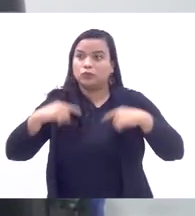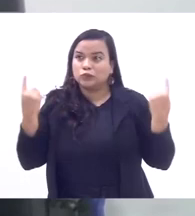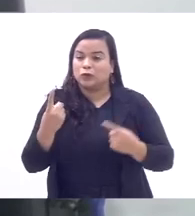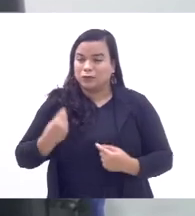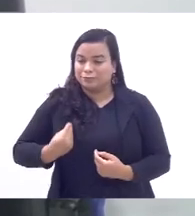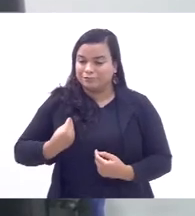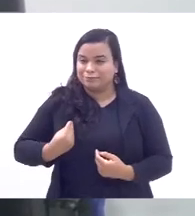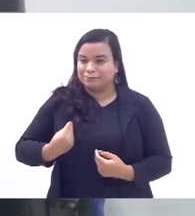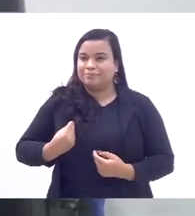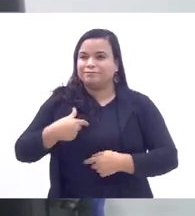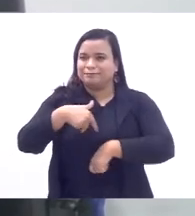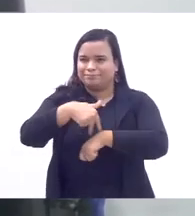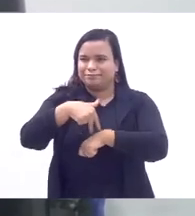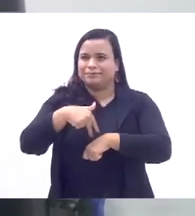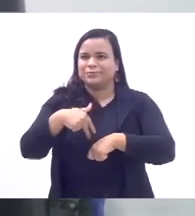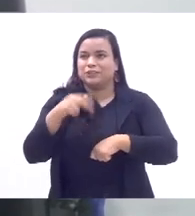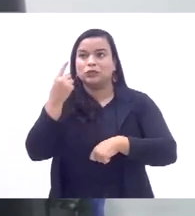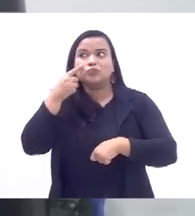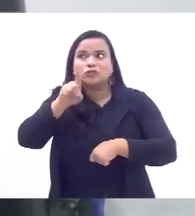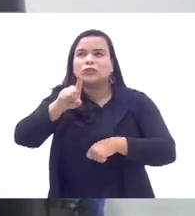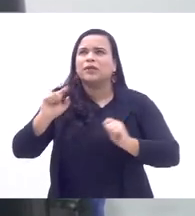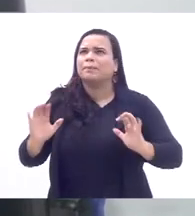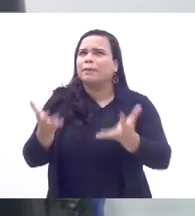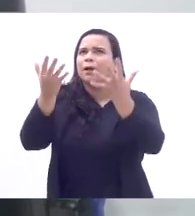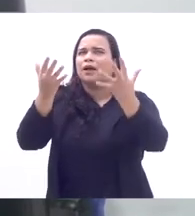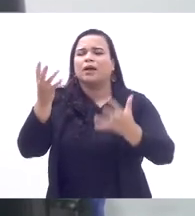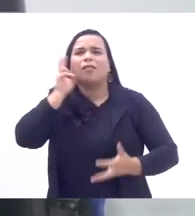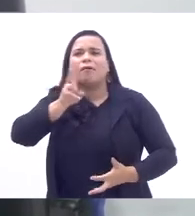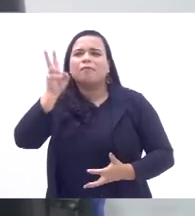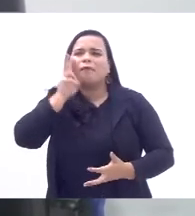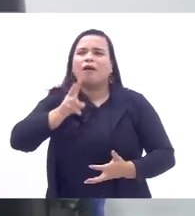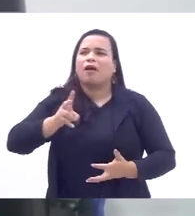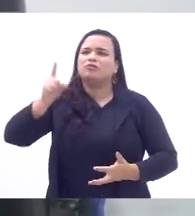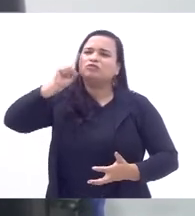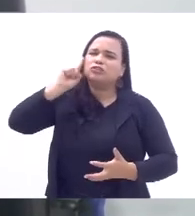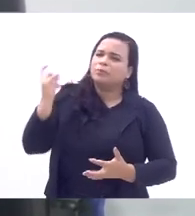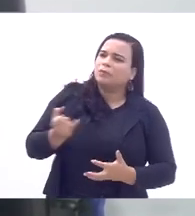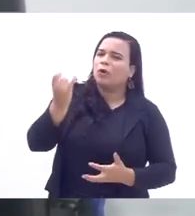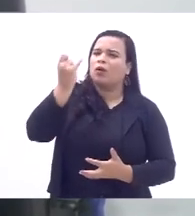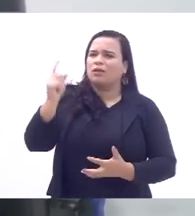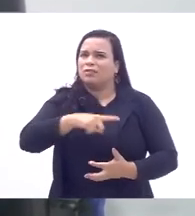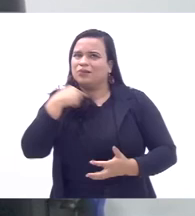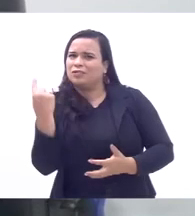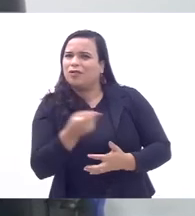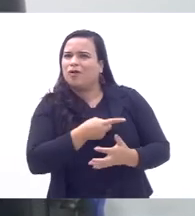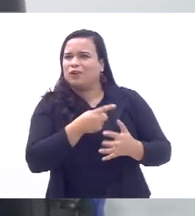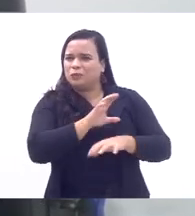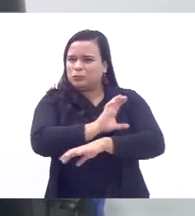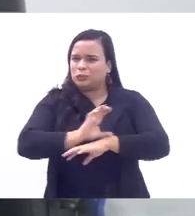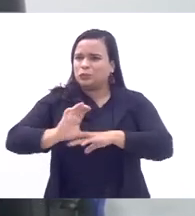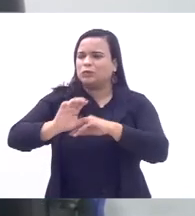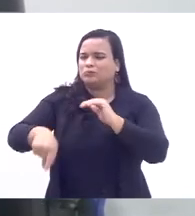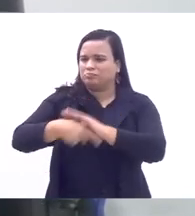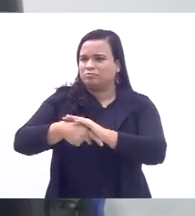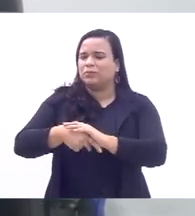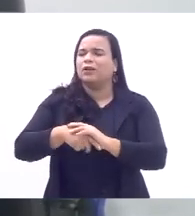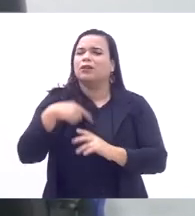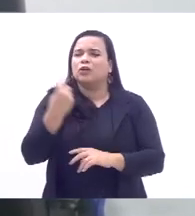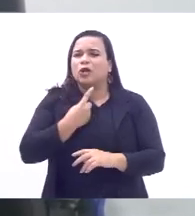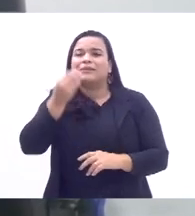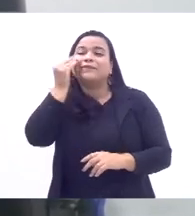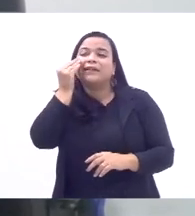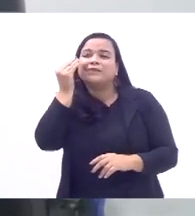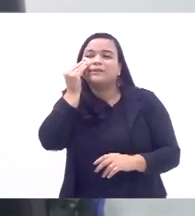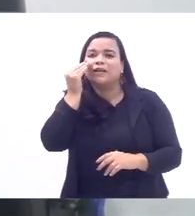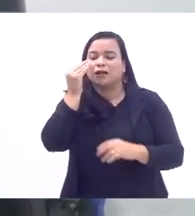aqui, para exaltarmos Orúmila, para agradecermos Orúmila, para tentarmos sermos um